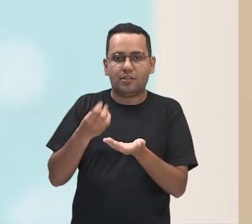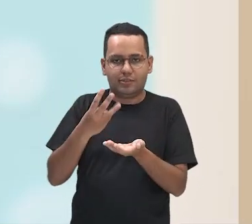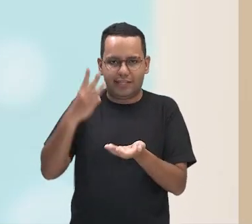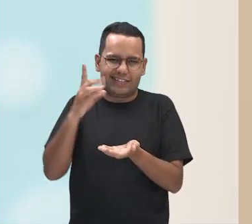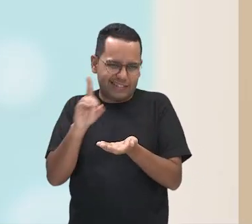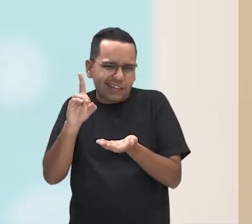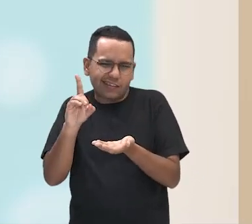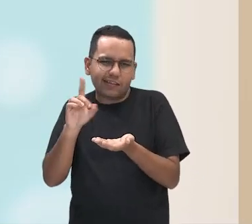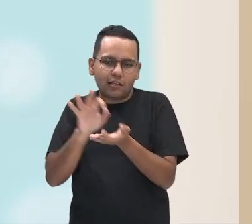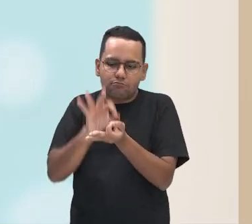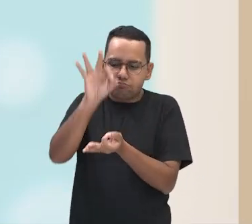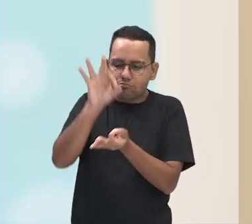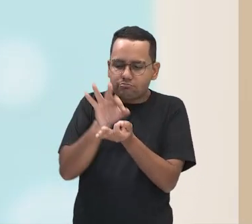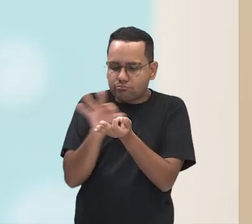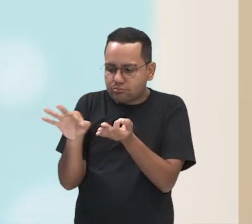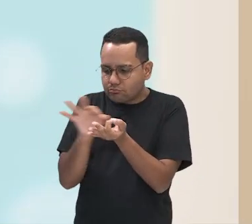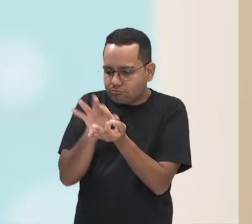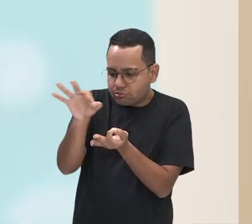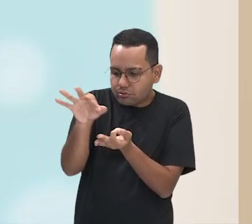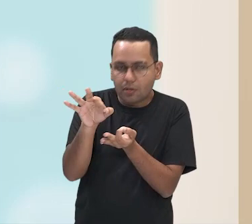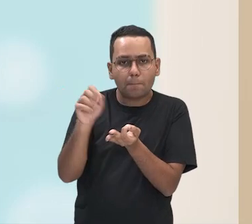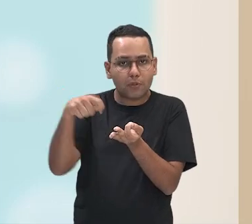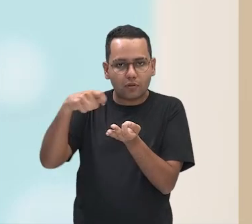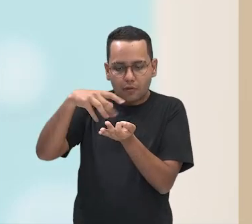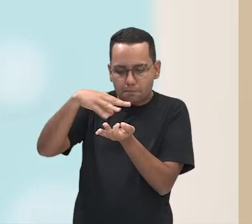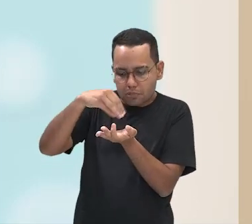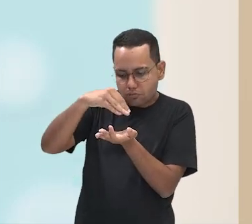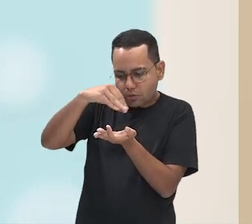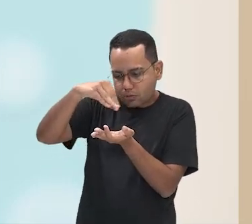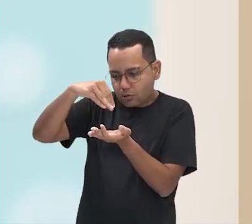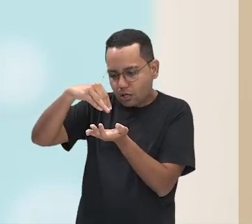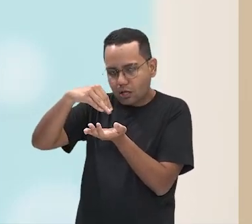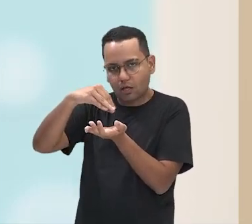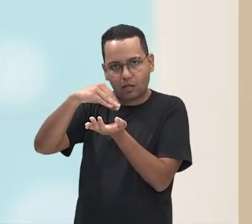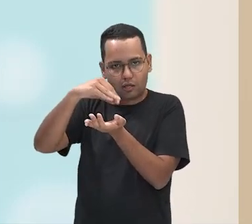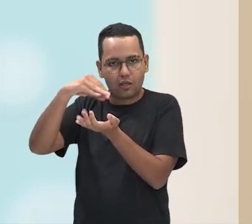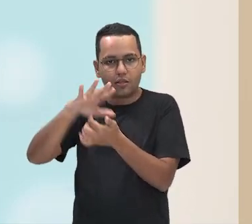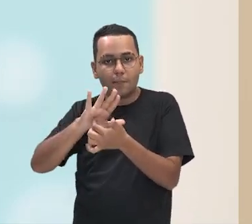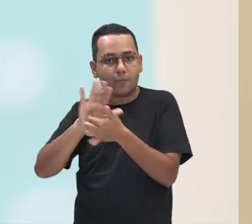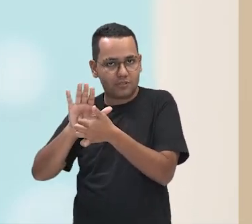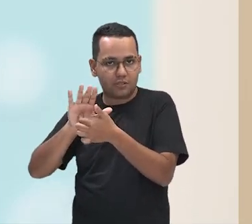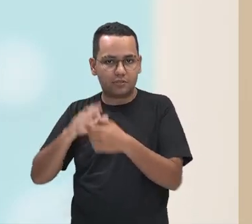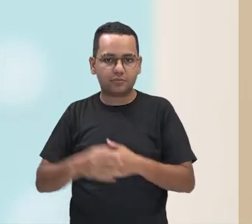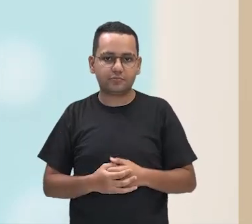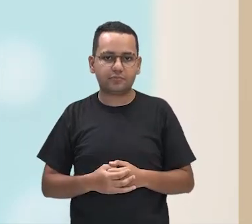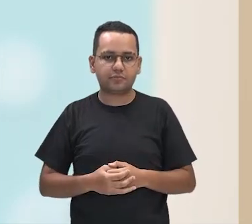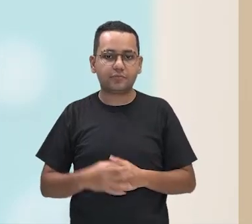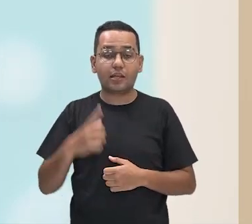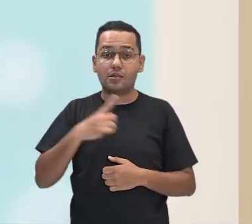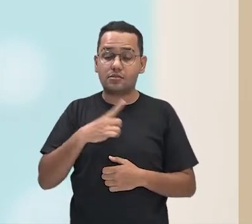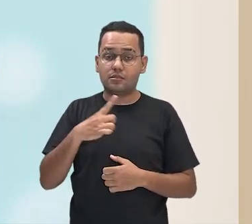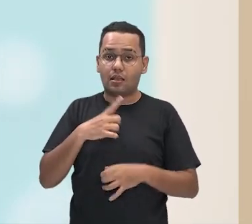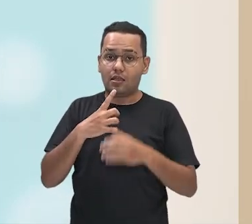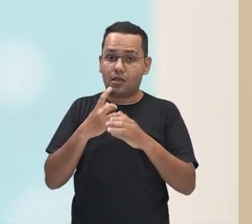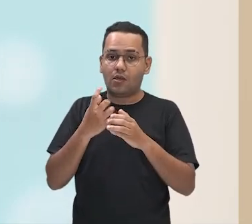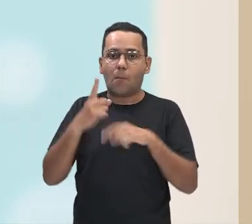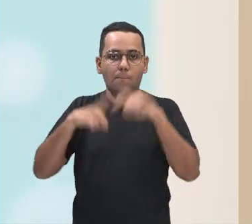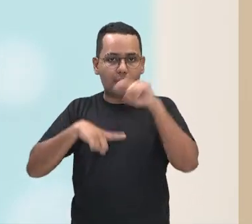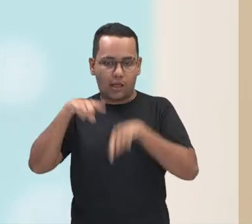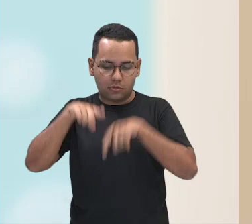altura, largura e profundidade, né? E existe uma impressora que nos